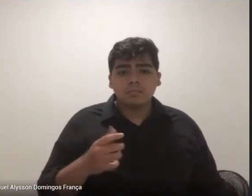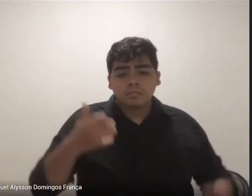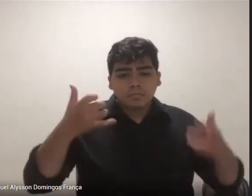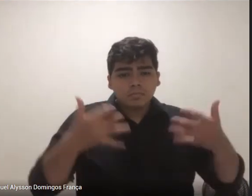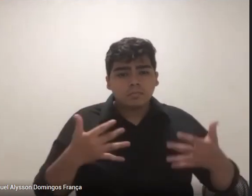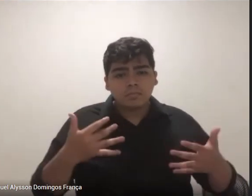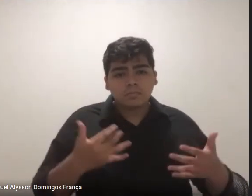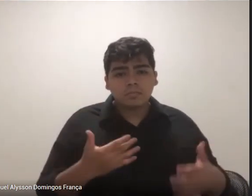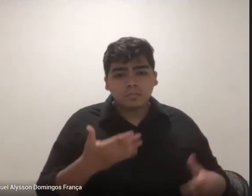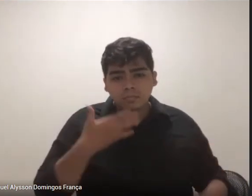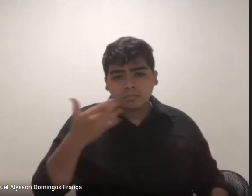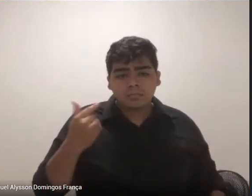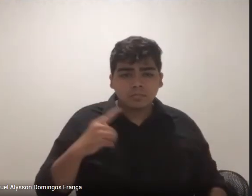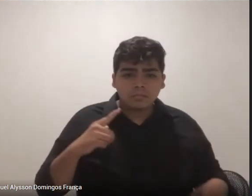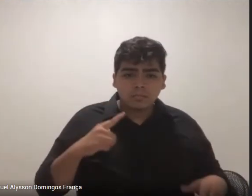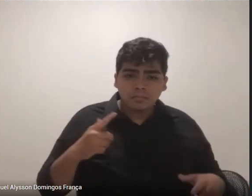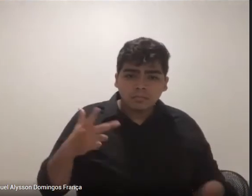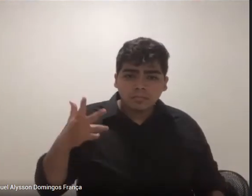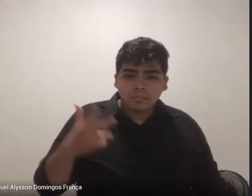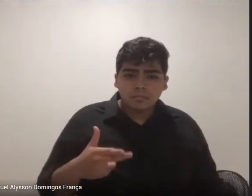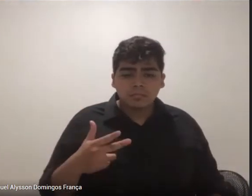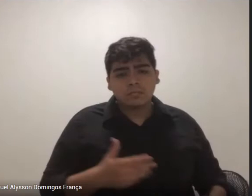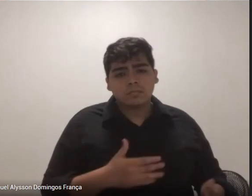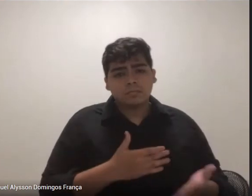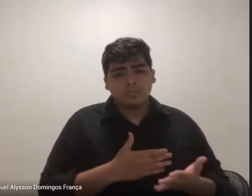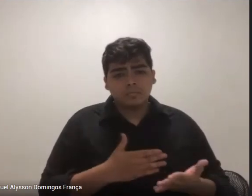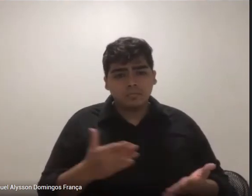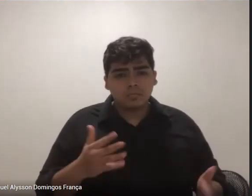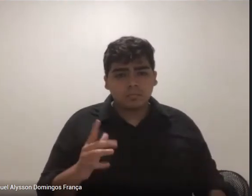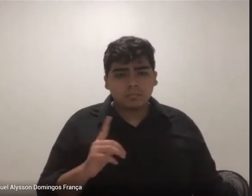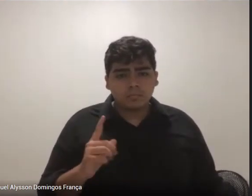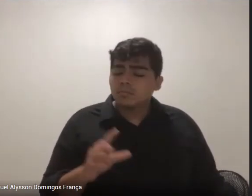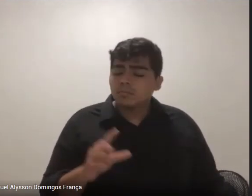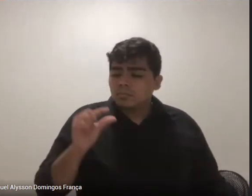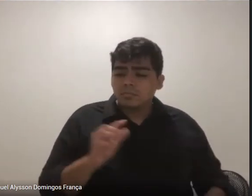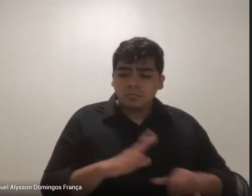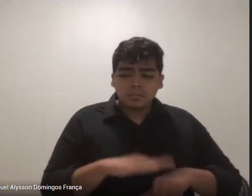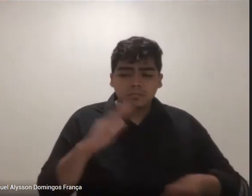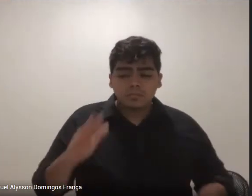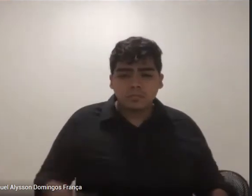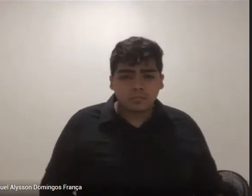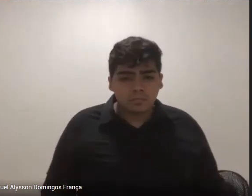porque deu uma cortadinha no início. Você poderia falar um pouquinho mais.